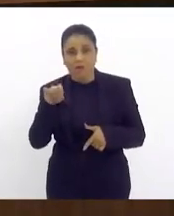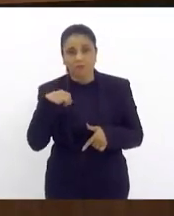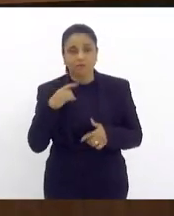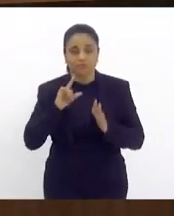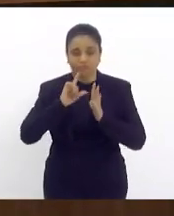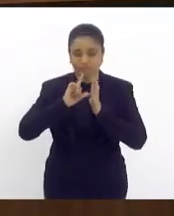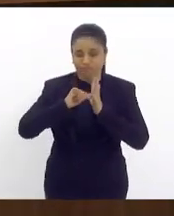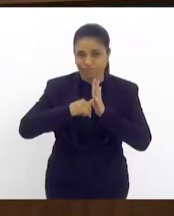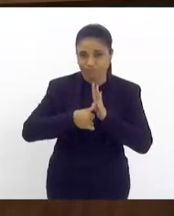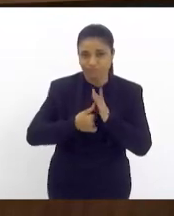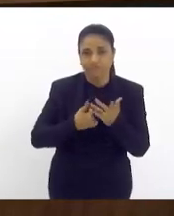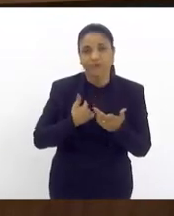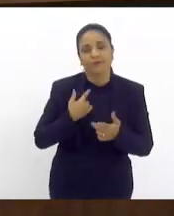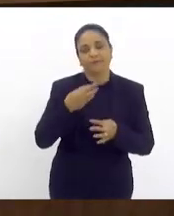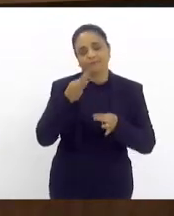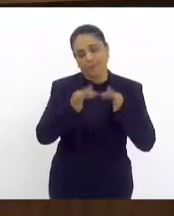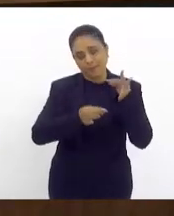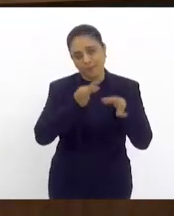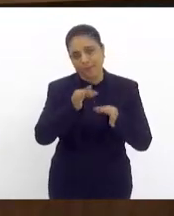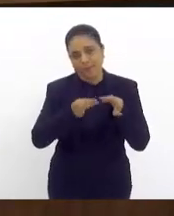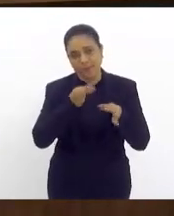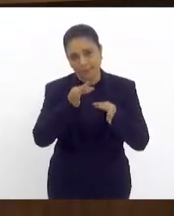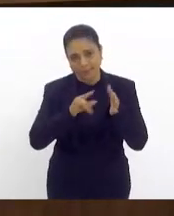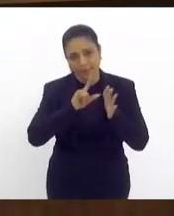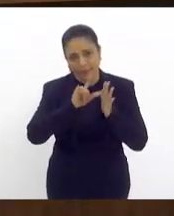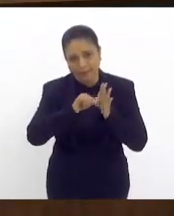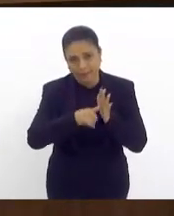começa o tratamento então